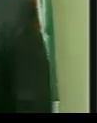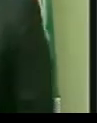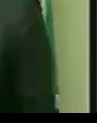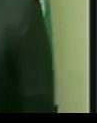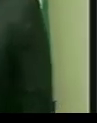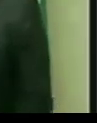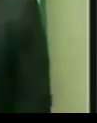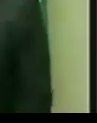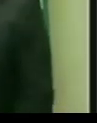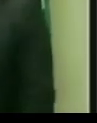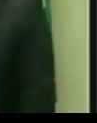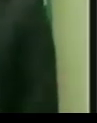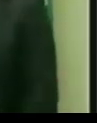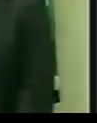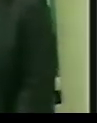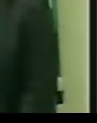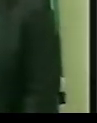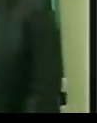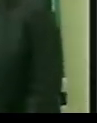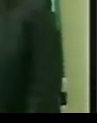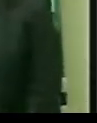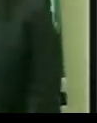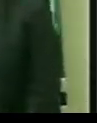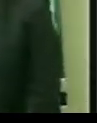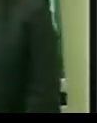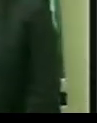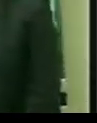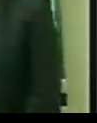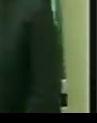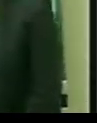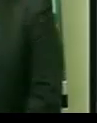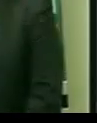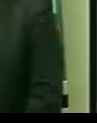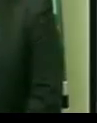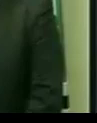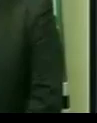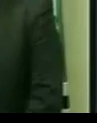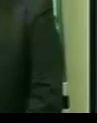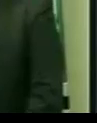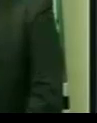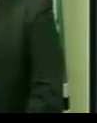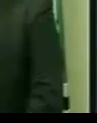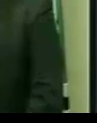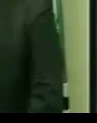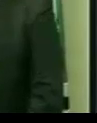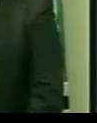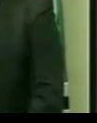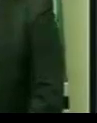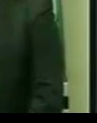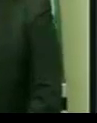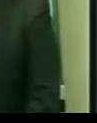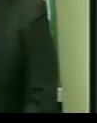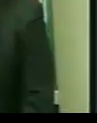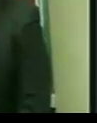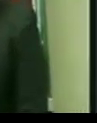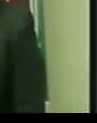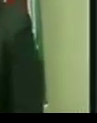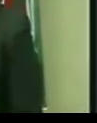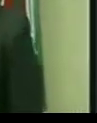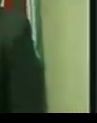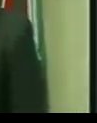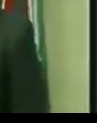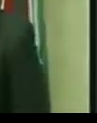tarde, junto com o presidente e aqui na sessão, o presidente do DENFRA, deu prazo, deu uma meta? Foi importante ele vir,